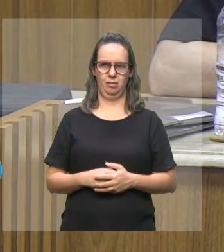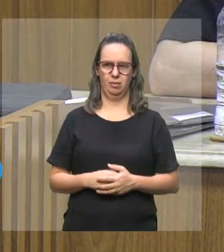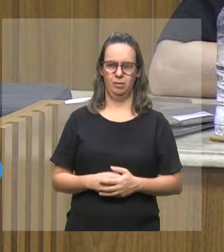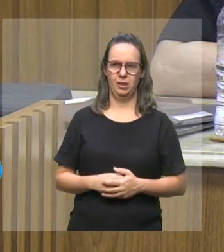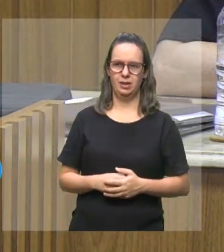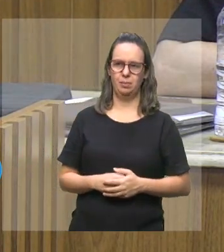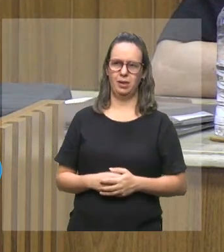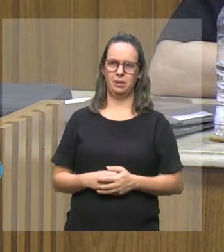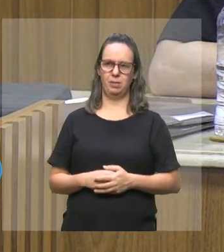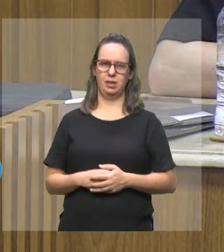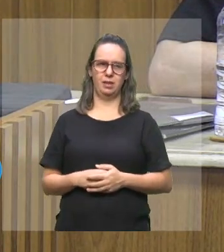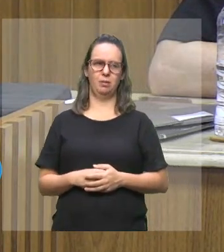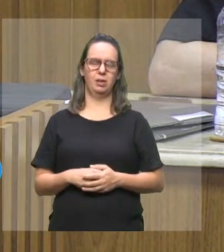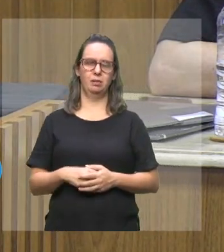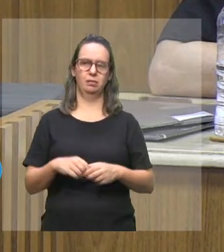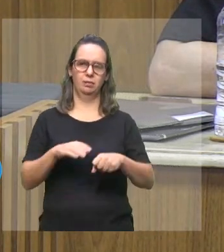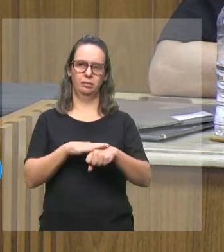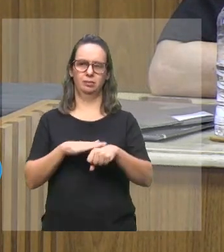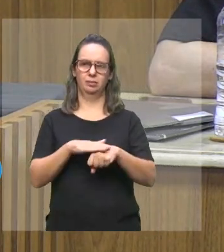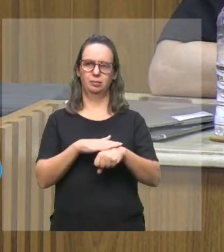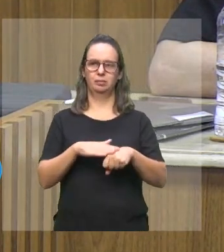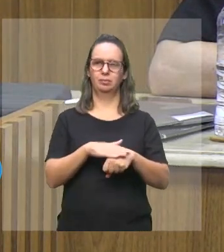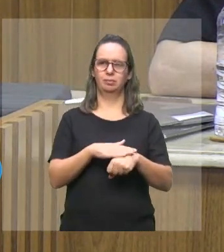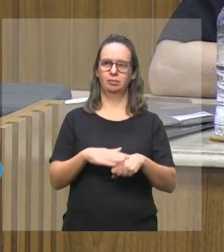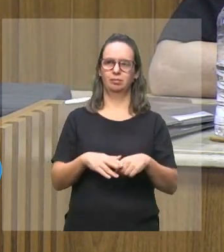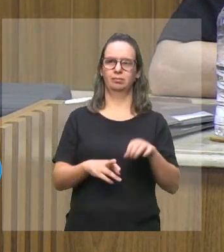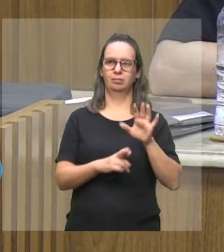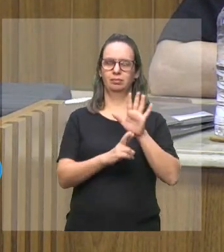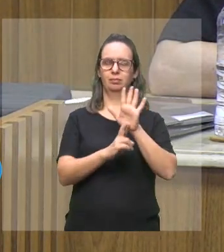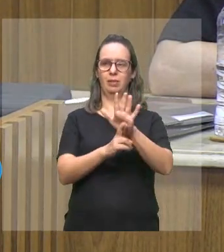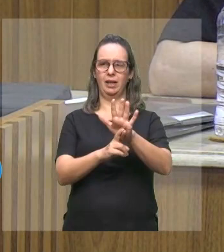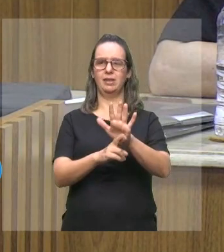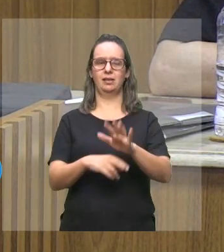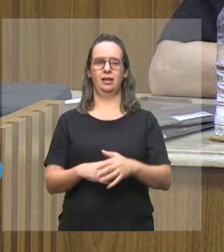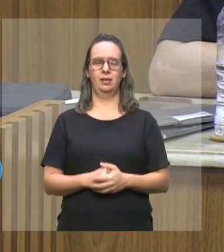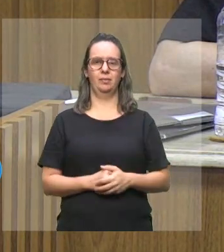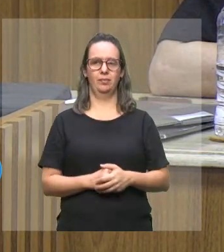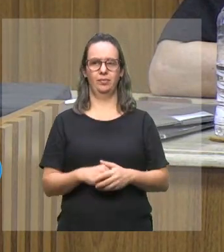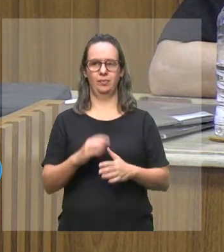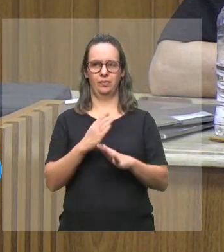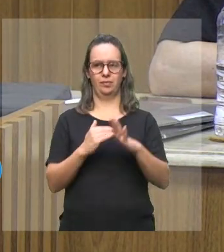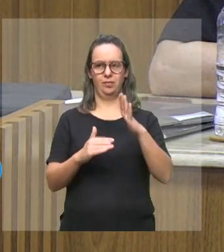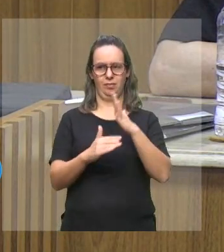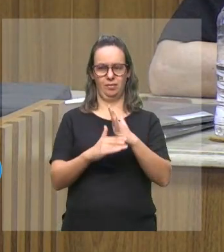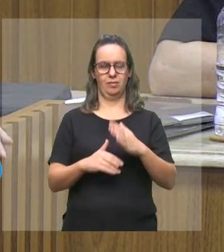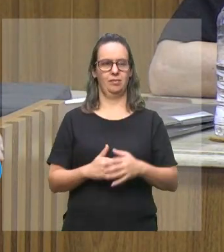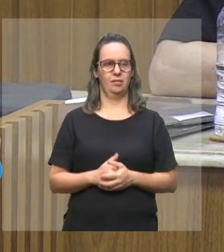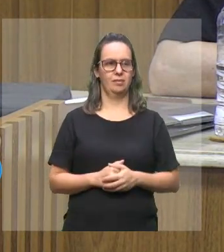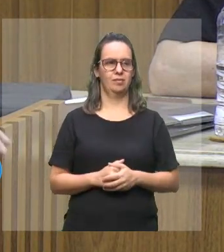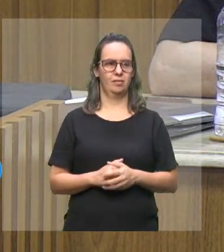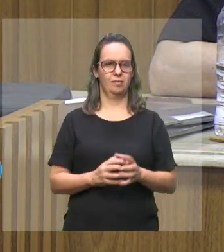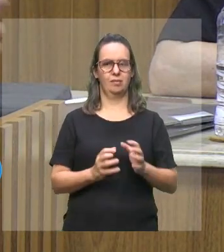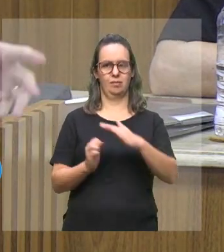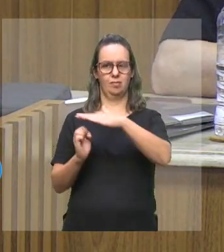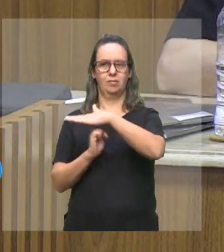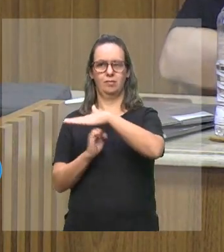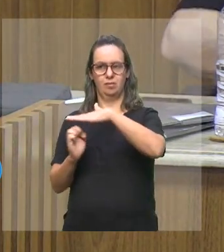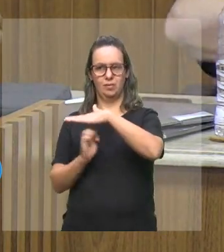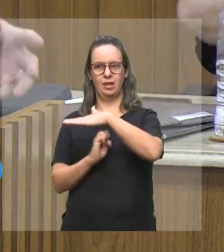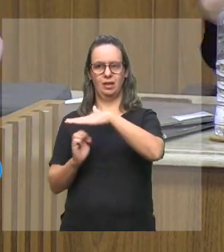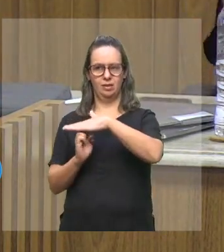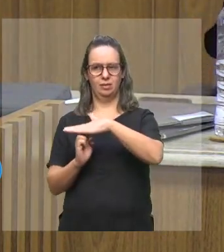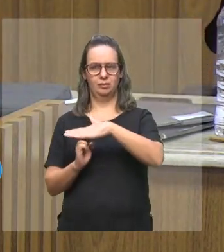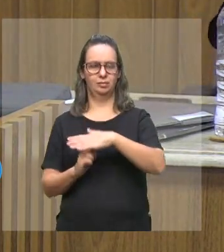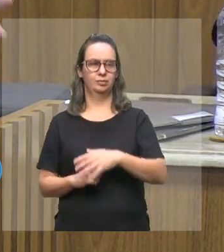conversamos com a dona Ida, representando aí a todas as entidades, a CIA, a